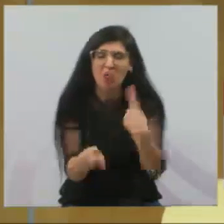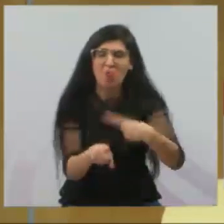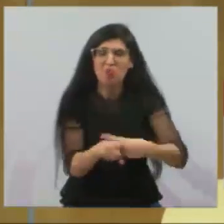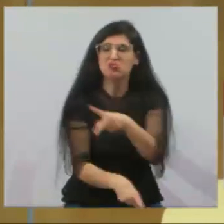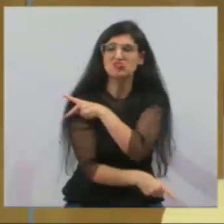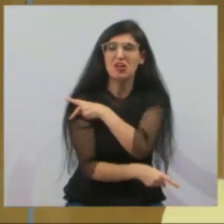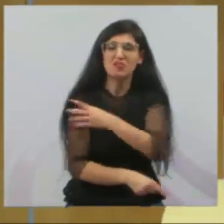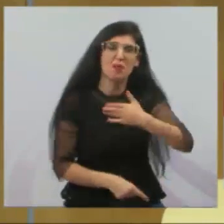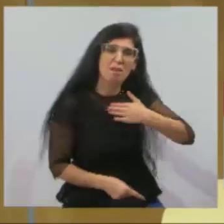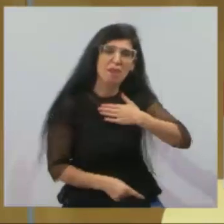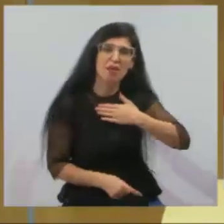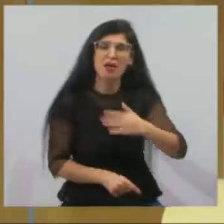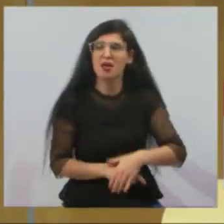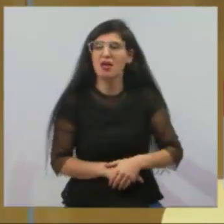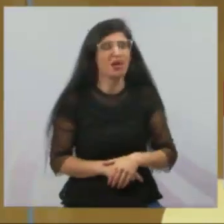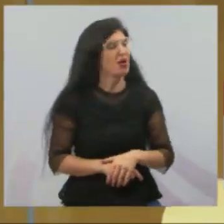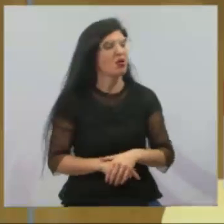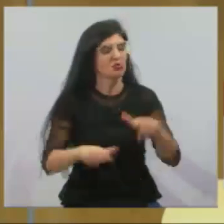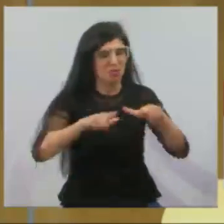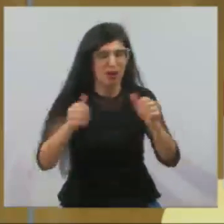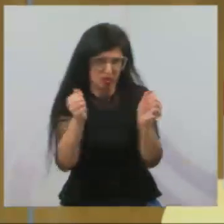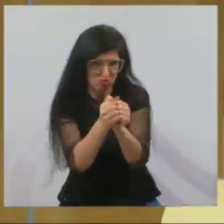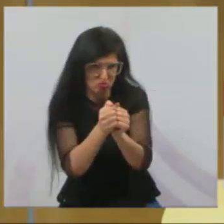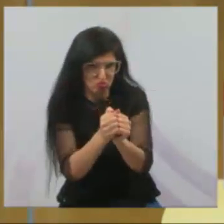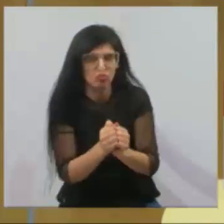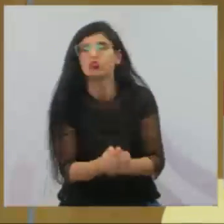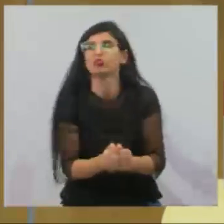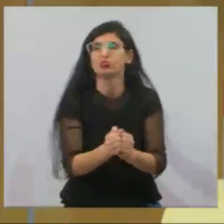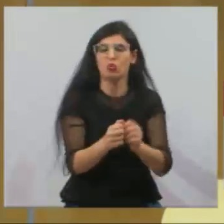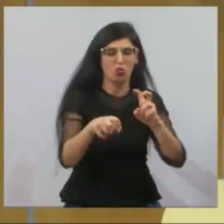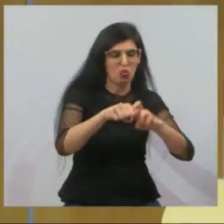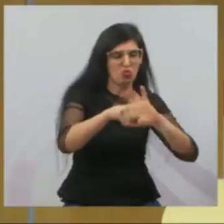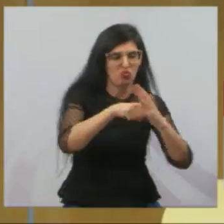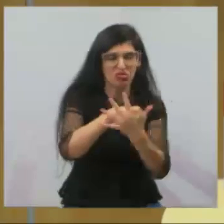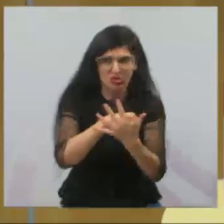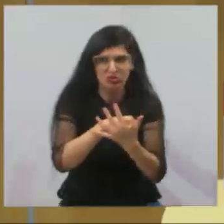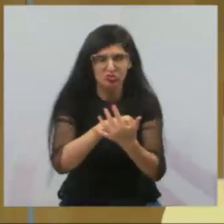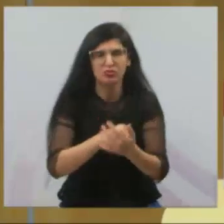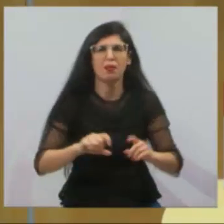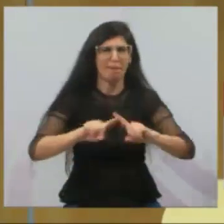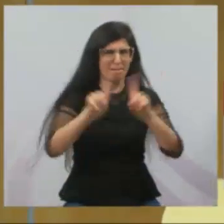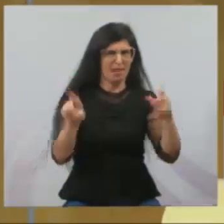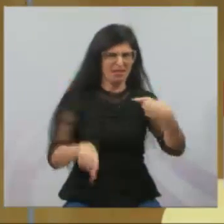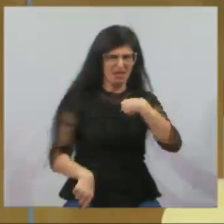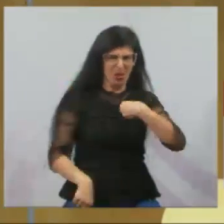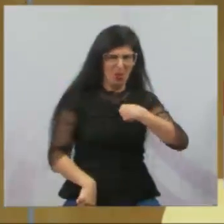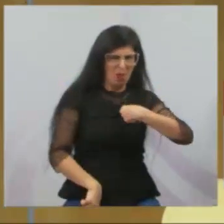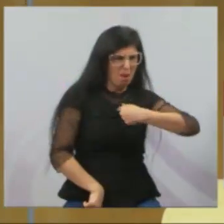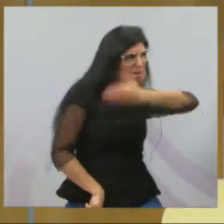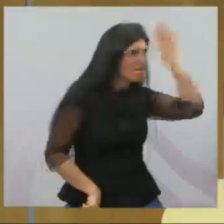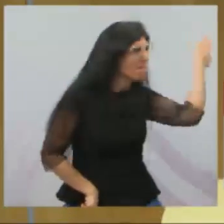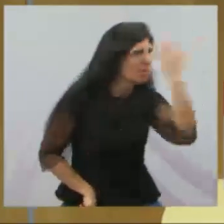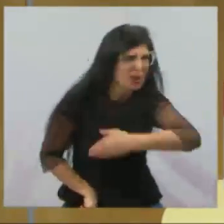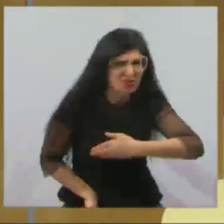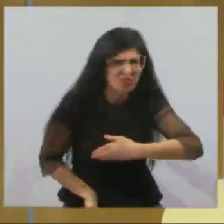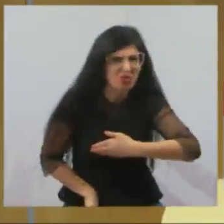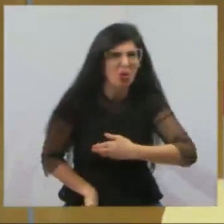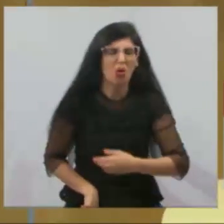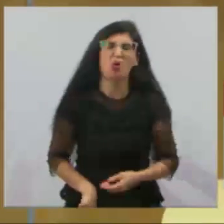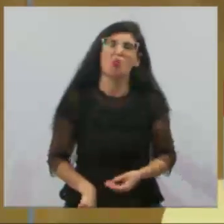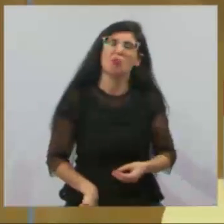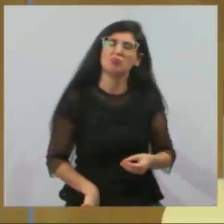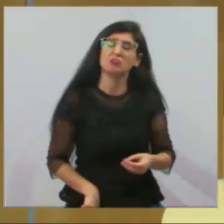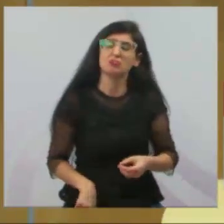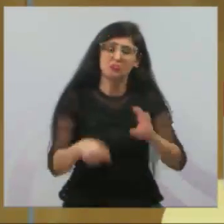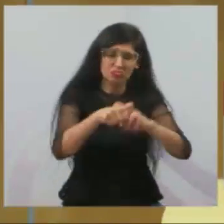chefe de gabinete está afastado com Covid. Apresentei um teste negativo e vim aqui cumprir com